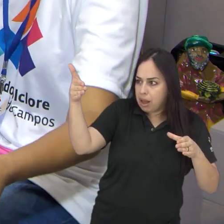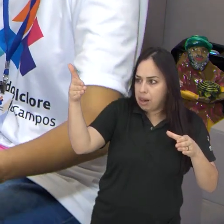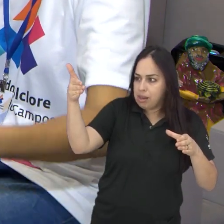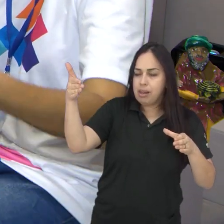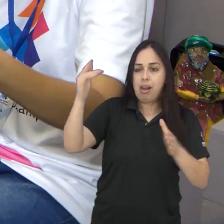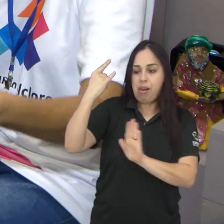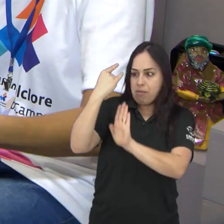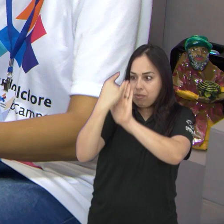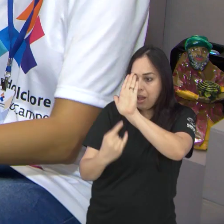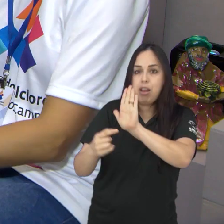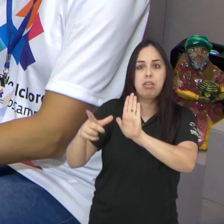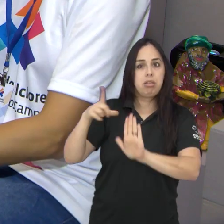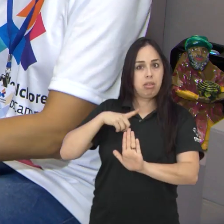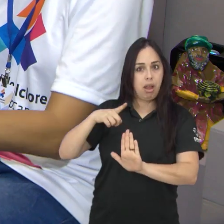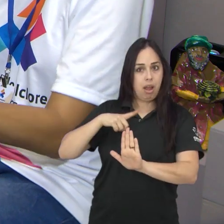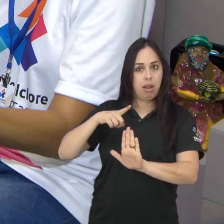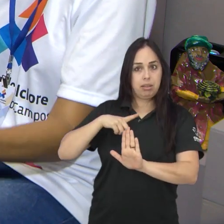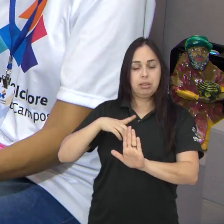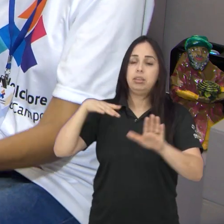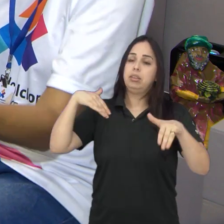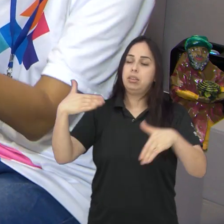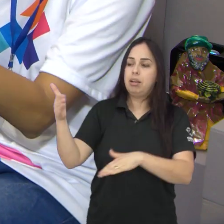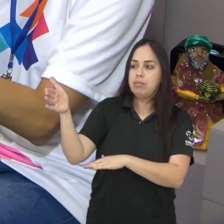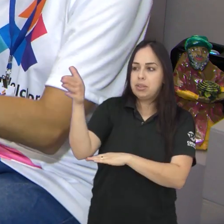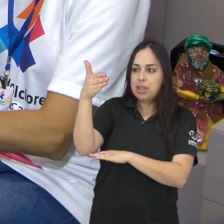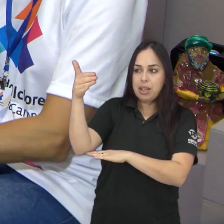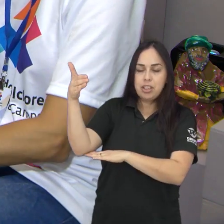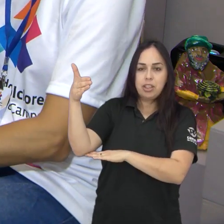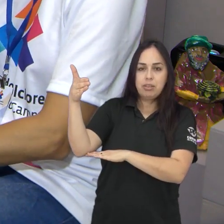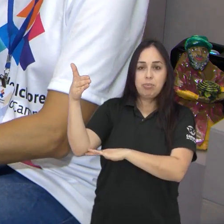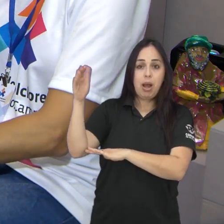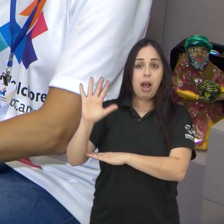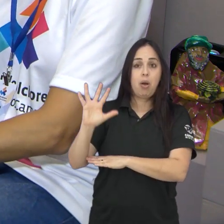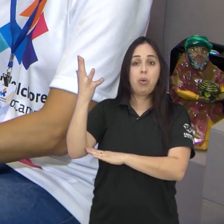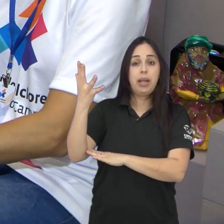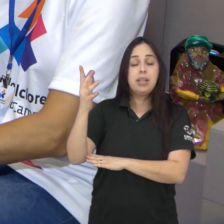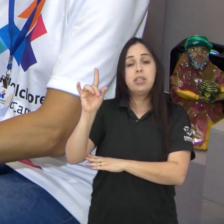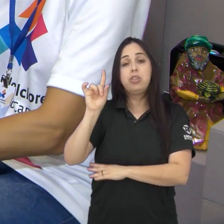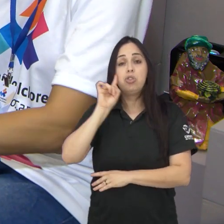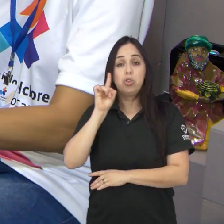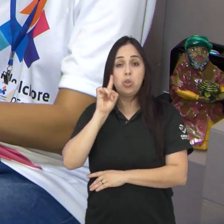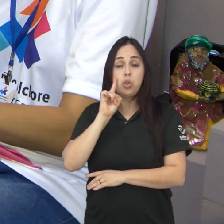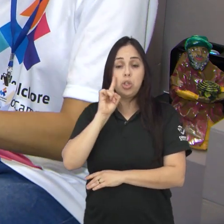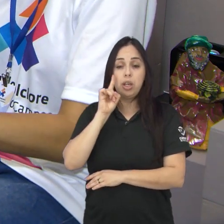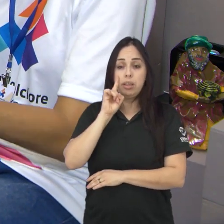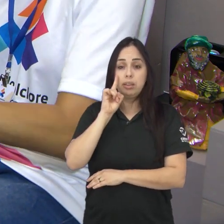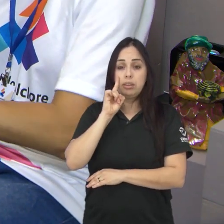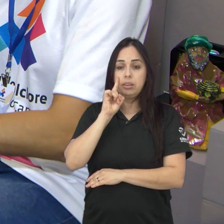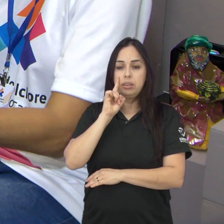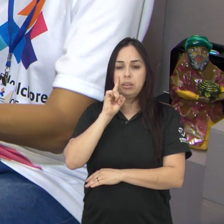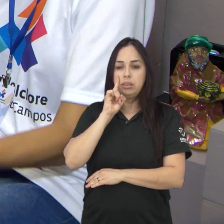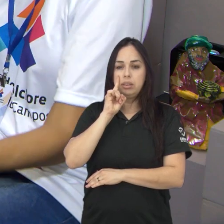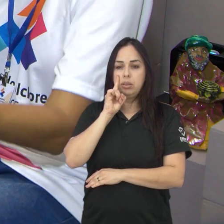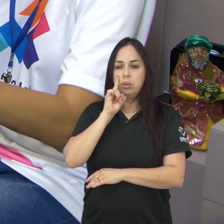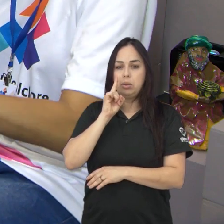registrado em cartório e tal. Então, a chegada das bandeiras vai acontecer, normalmente acontece no